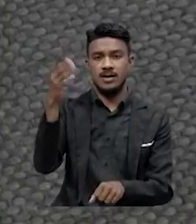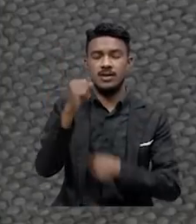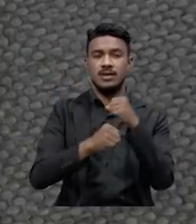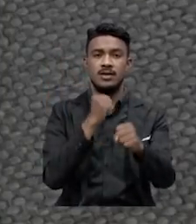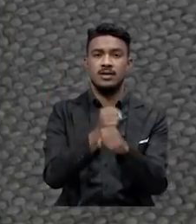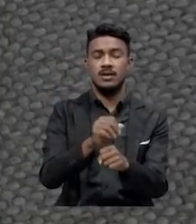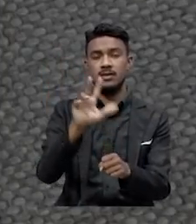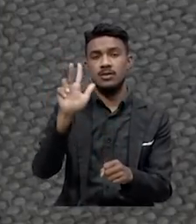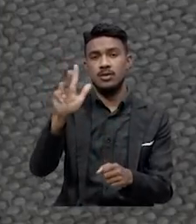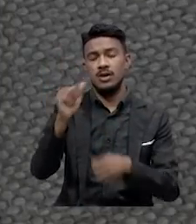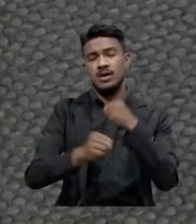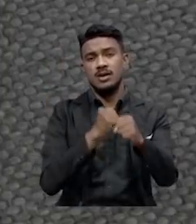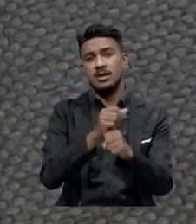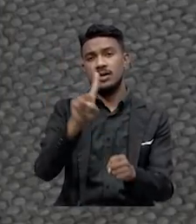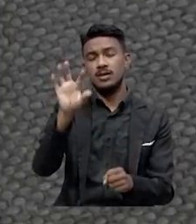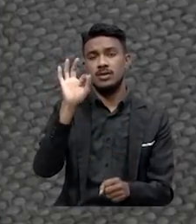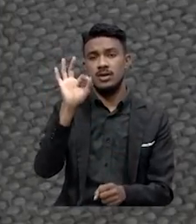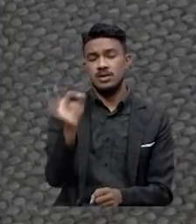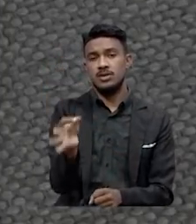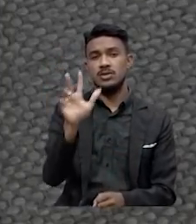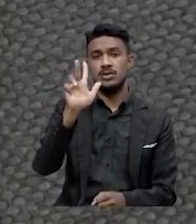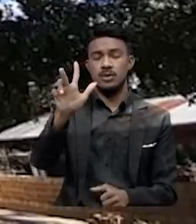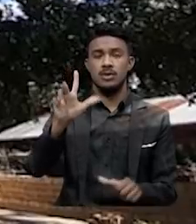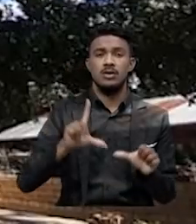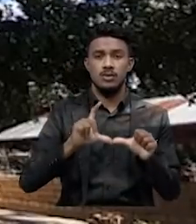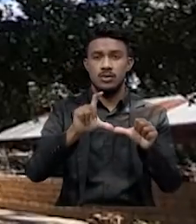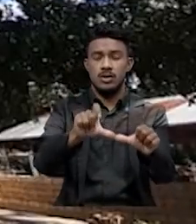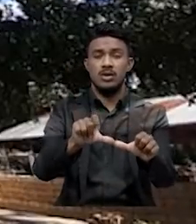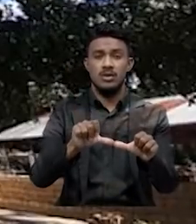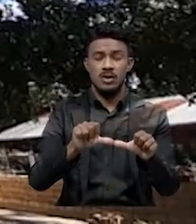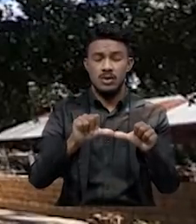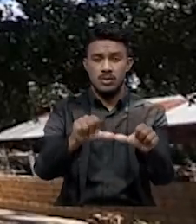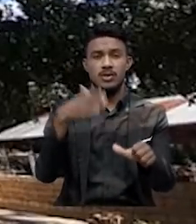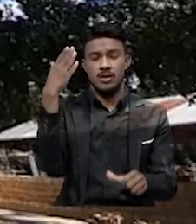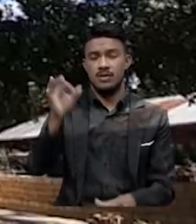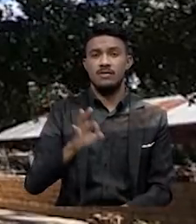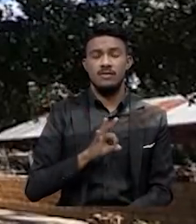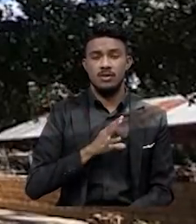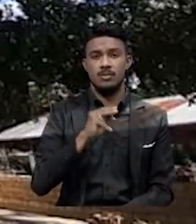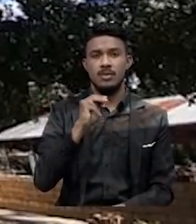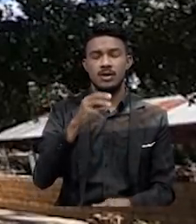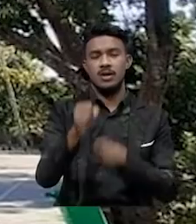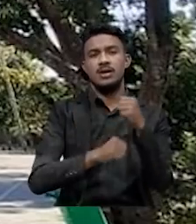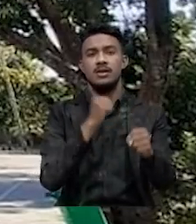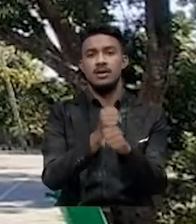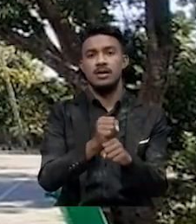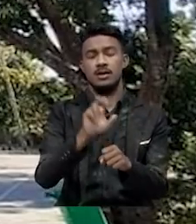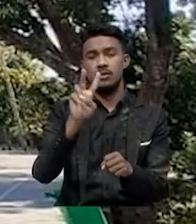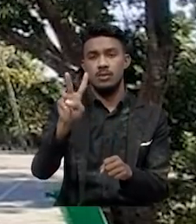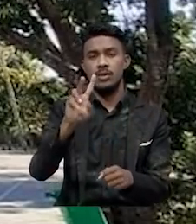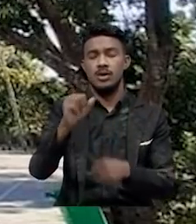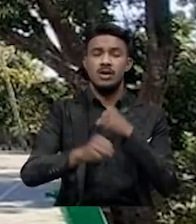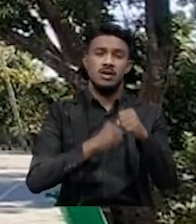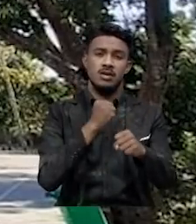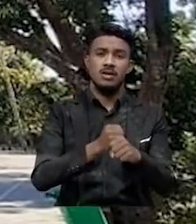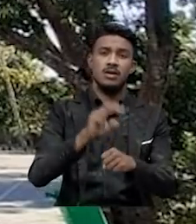ida atu sia-sia nulure sintolu, hahuni ni estazio iha fatumaka durante tinang rua, no tinang rua